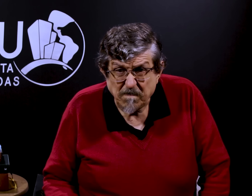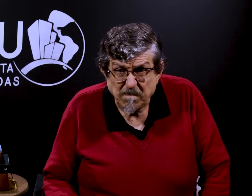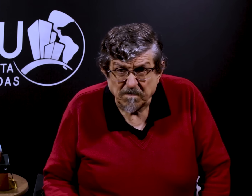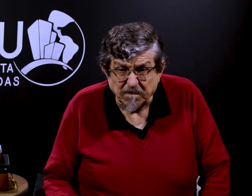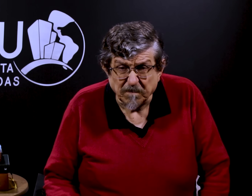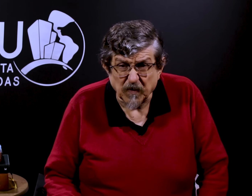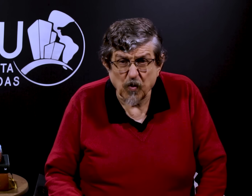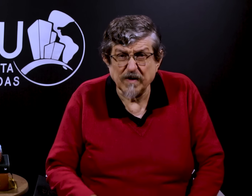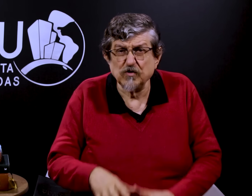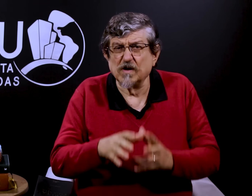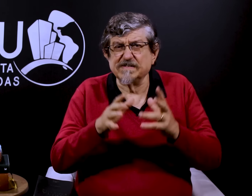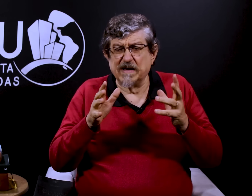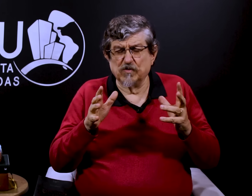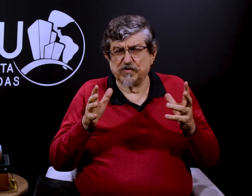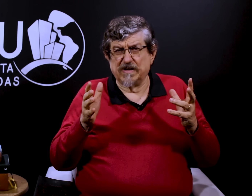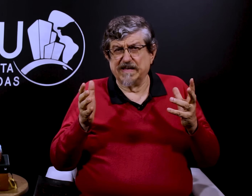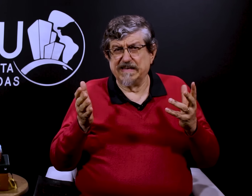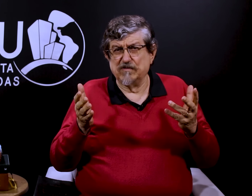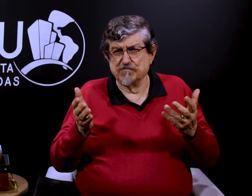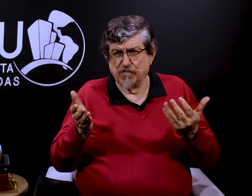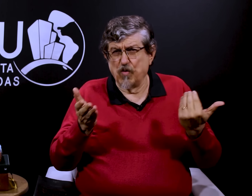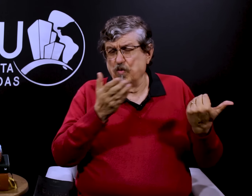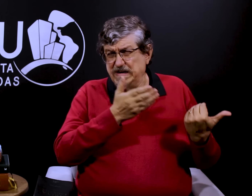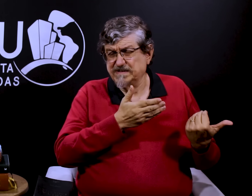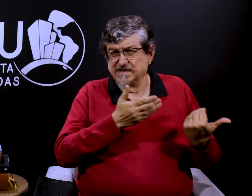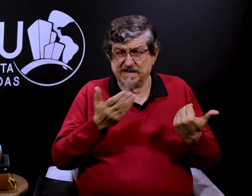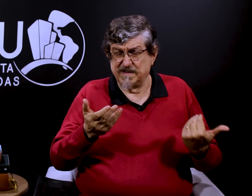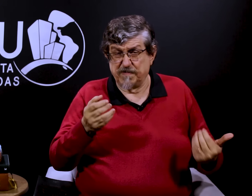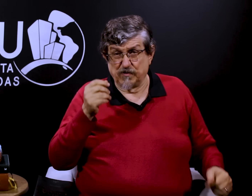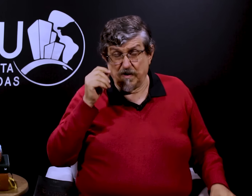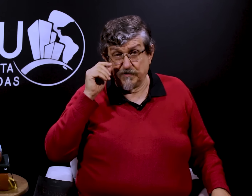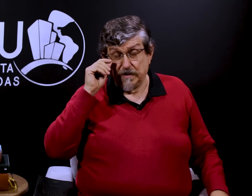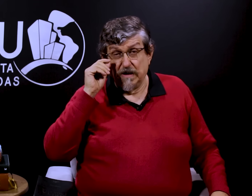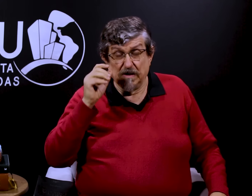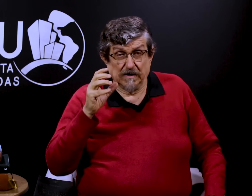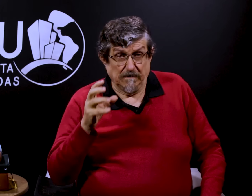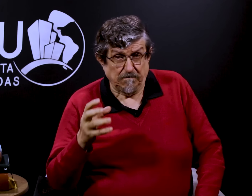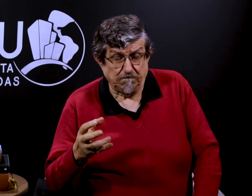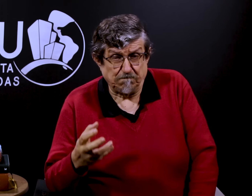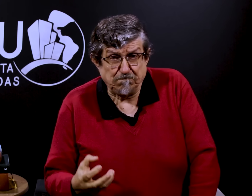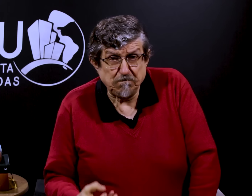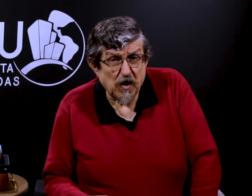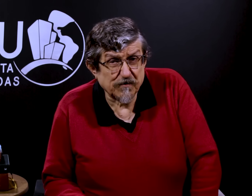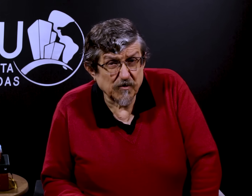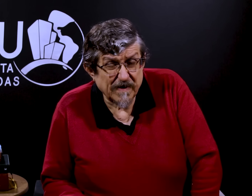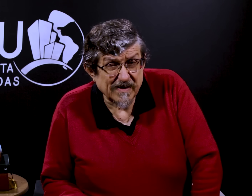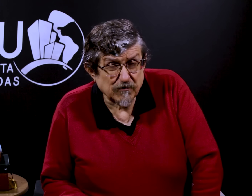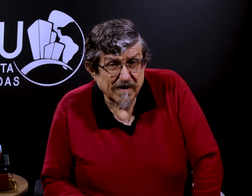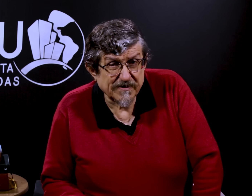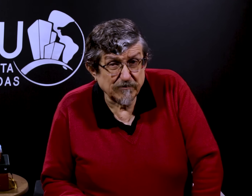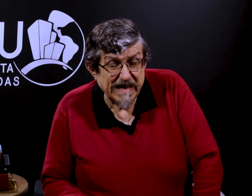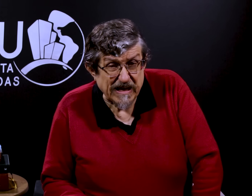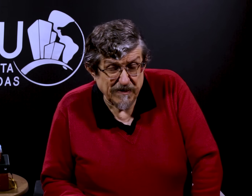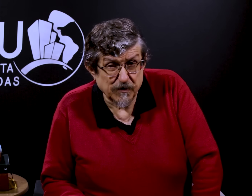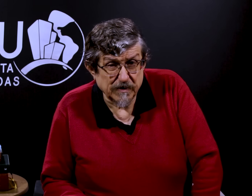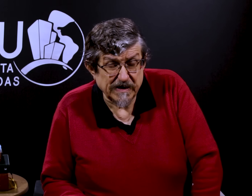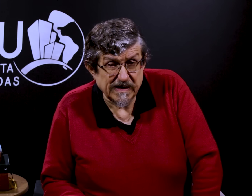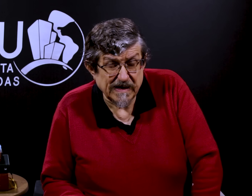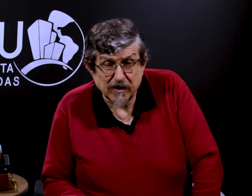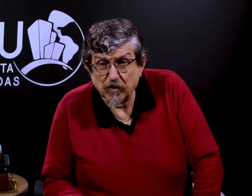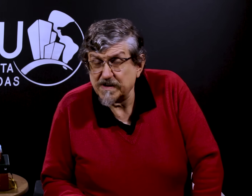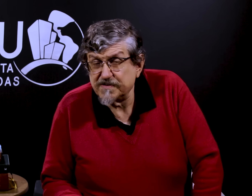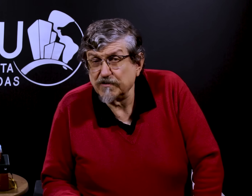Jacó. Quando nós lemos aí um pouco antes desse episódio, nós vamos ver a situação